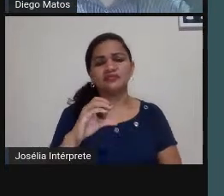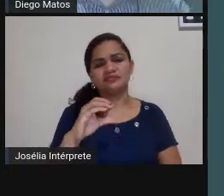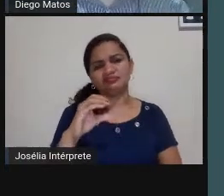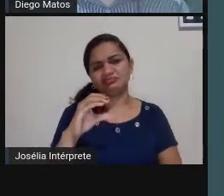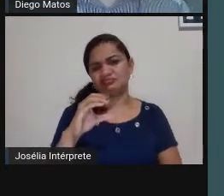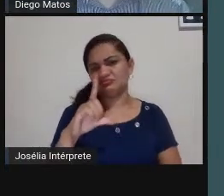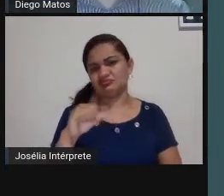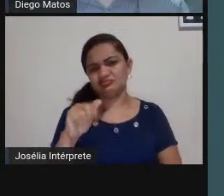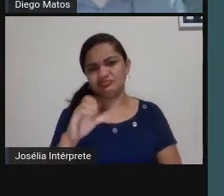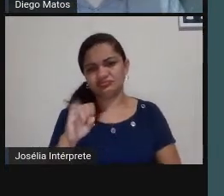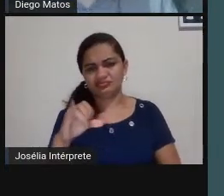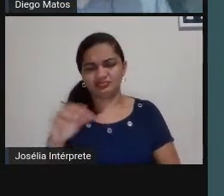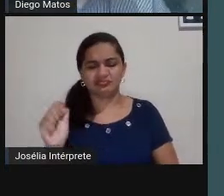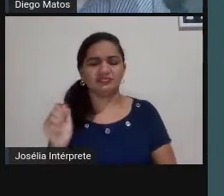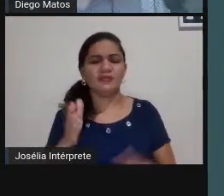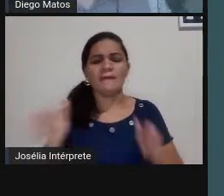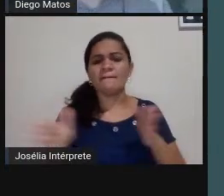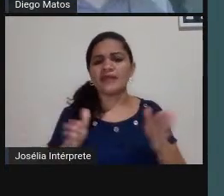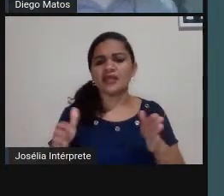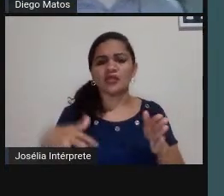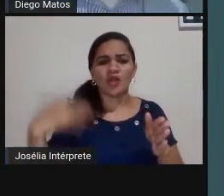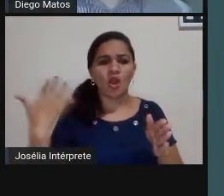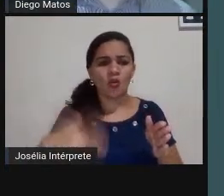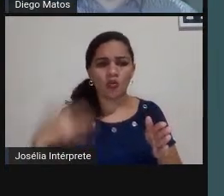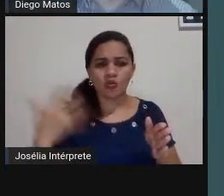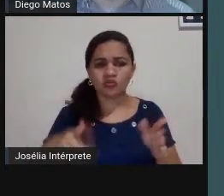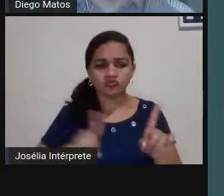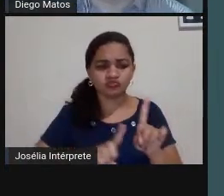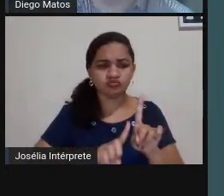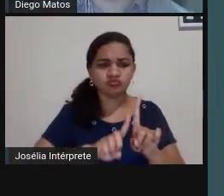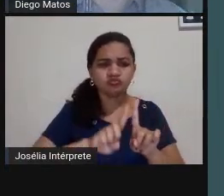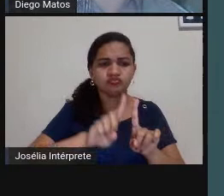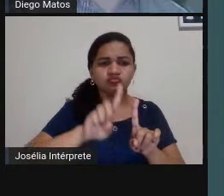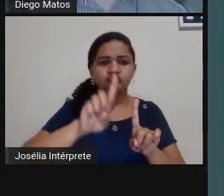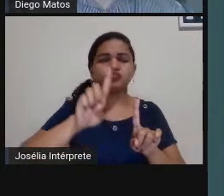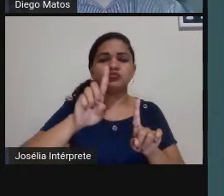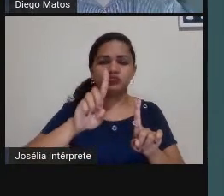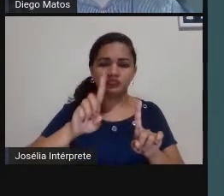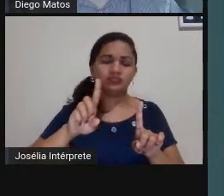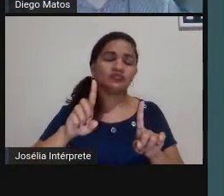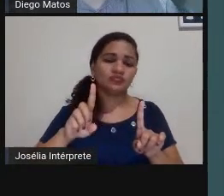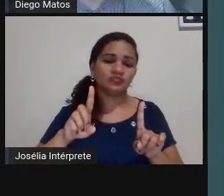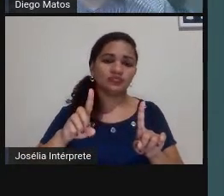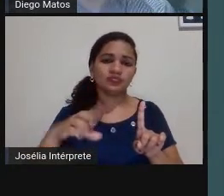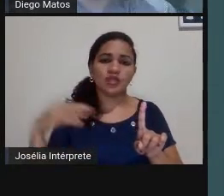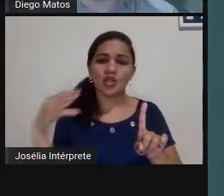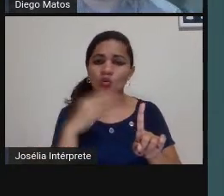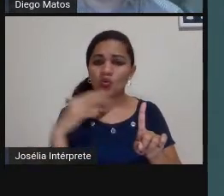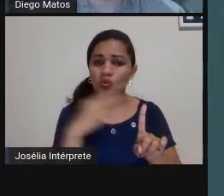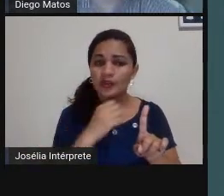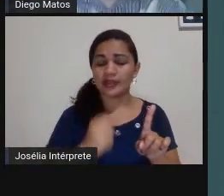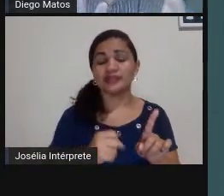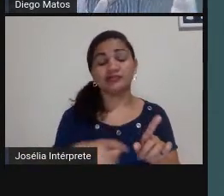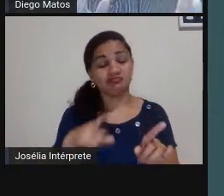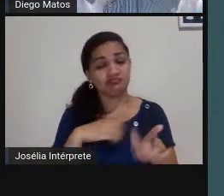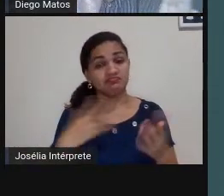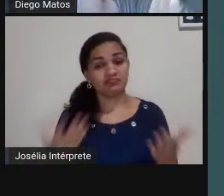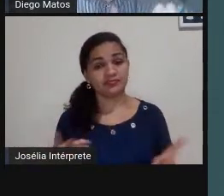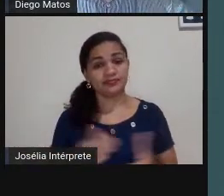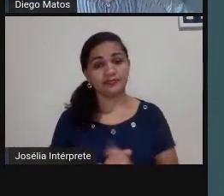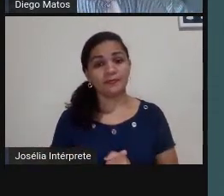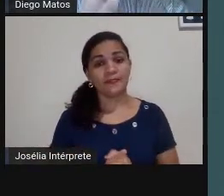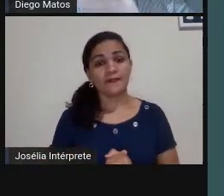achamos período onde a coisa esquentava mais a ficava aqui nesse clima pesado que tá aqui se a gente tinha também